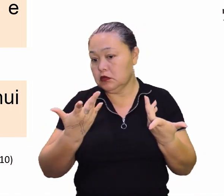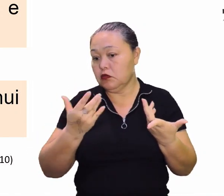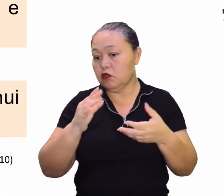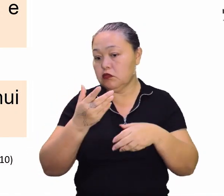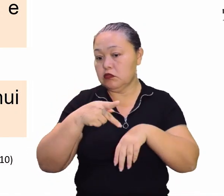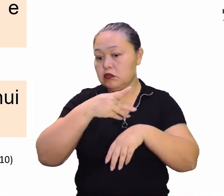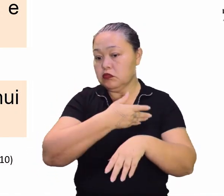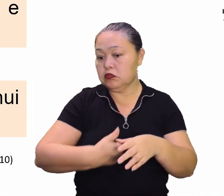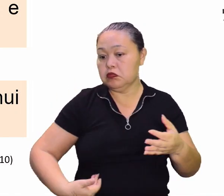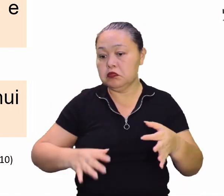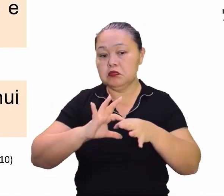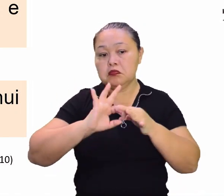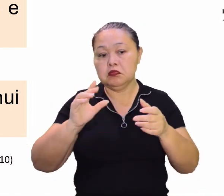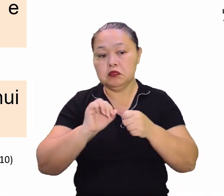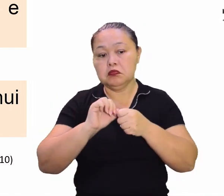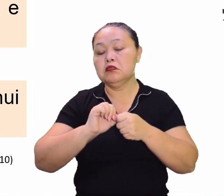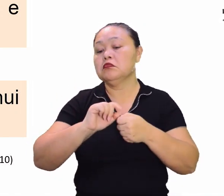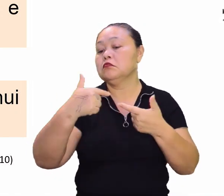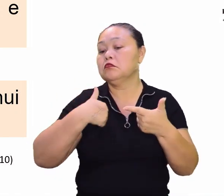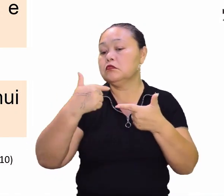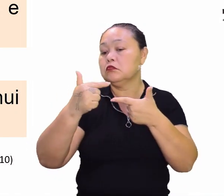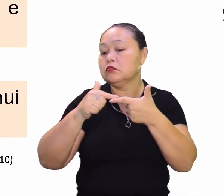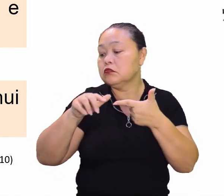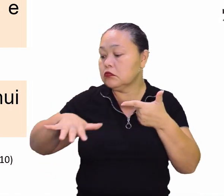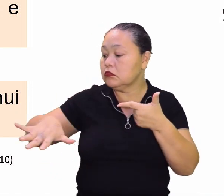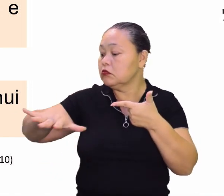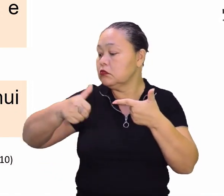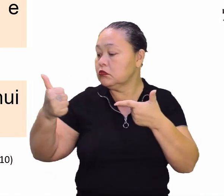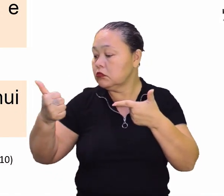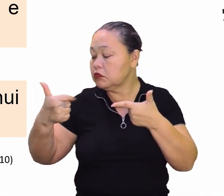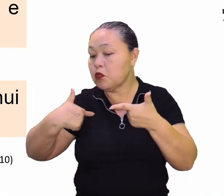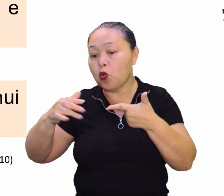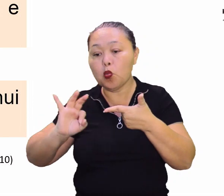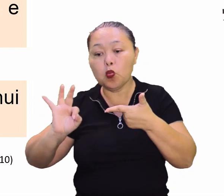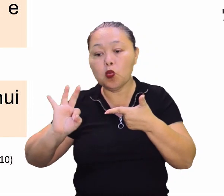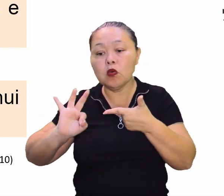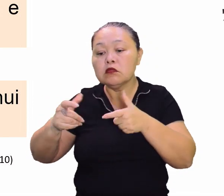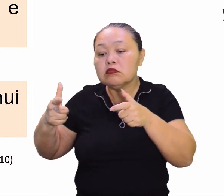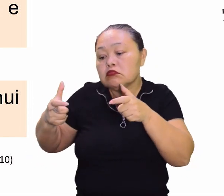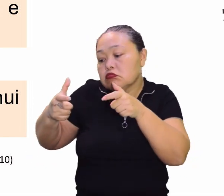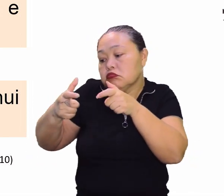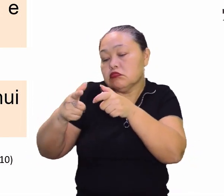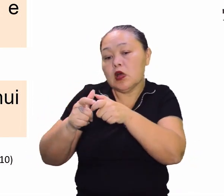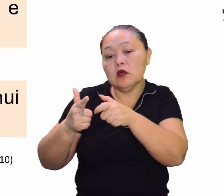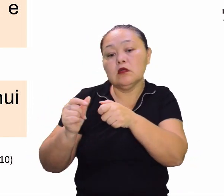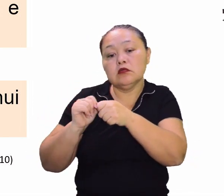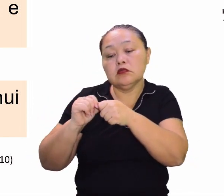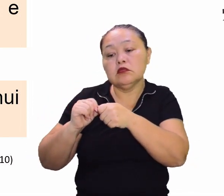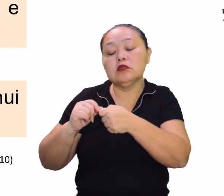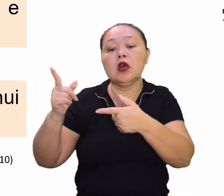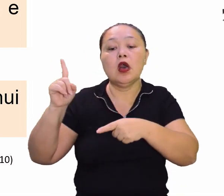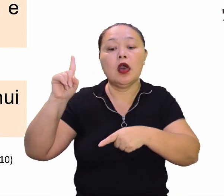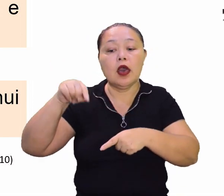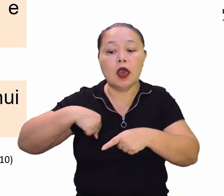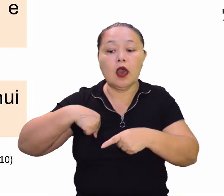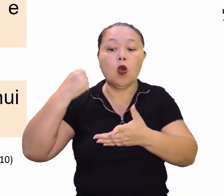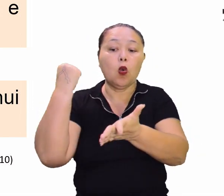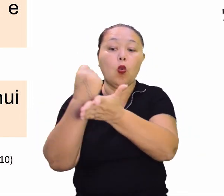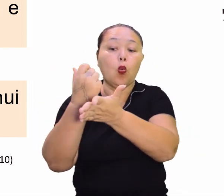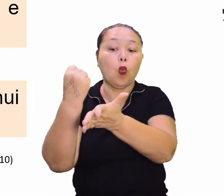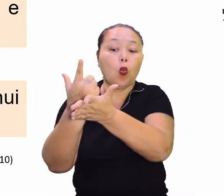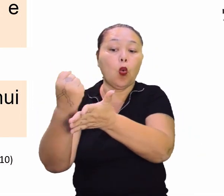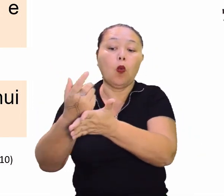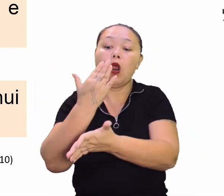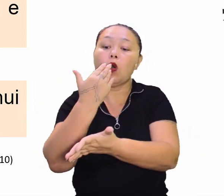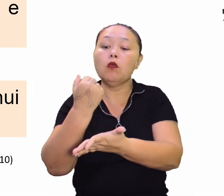liberal. O setor primário é inexistente, então a galera tem um pequeno território e acaba importando comida e